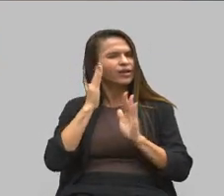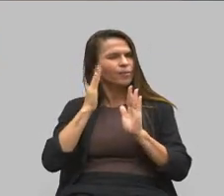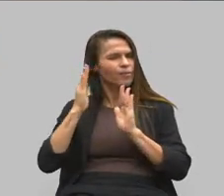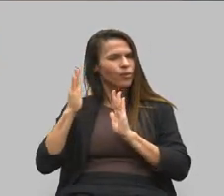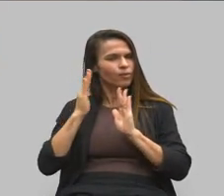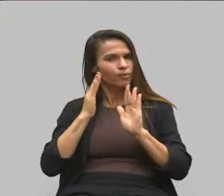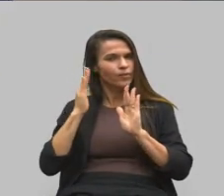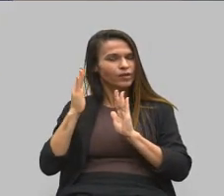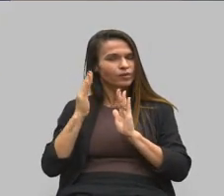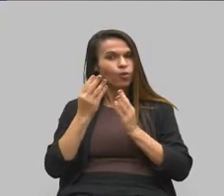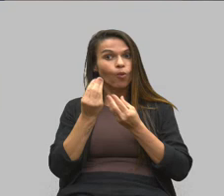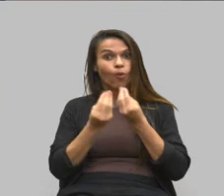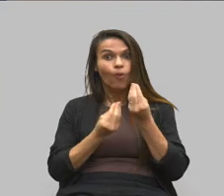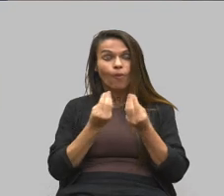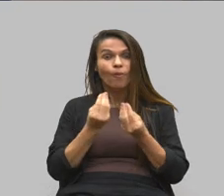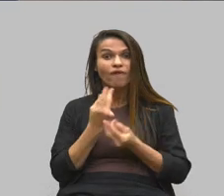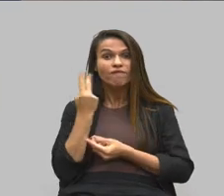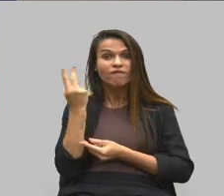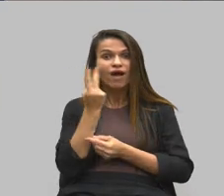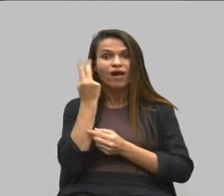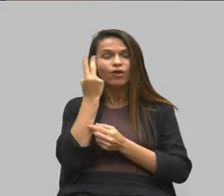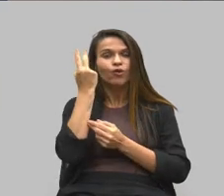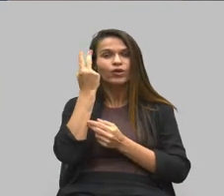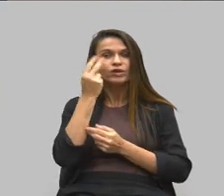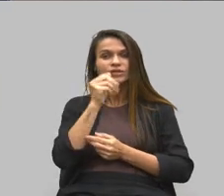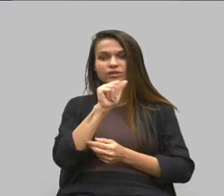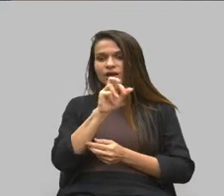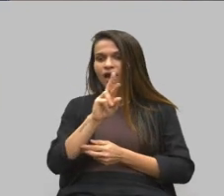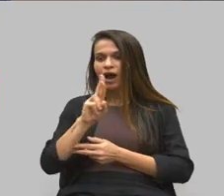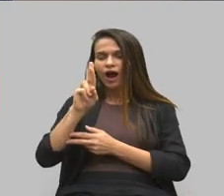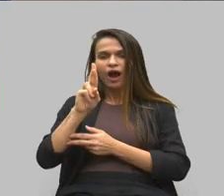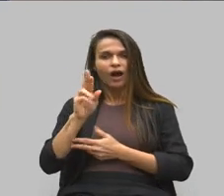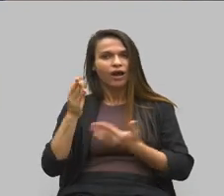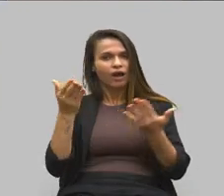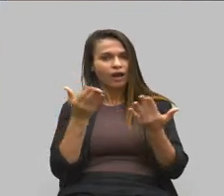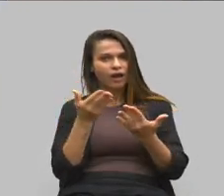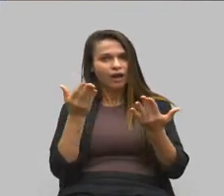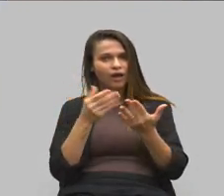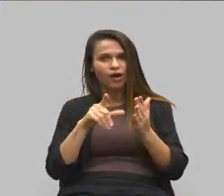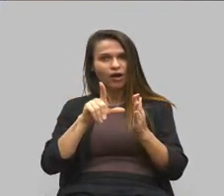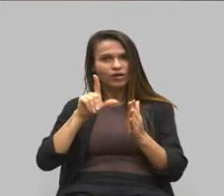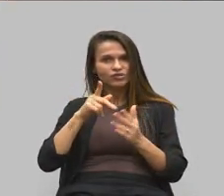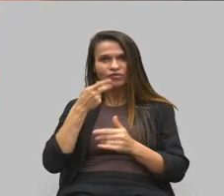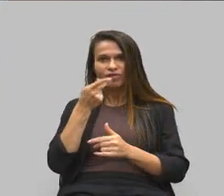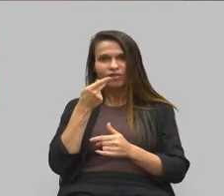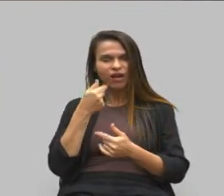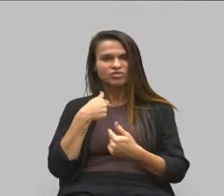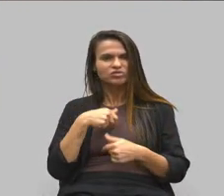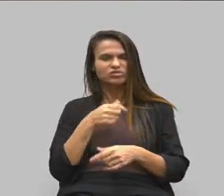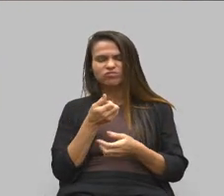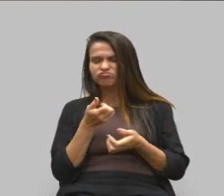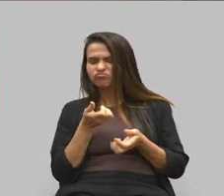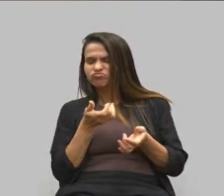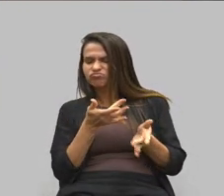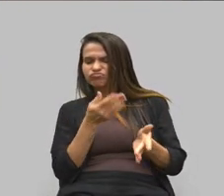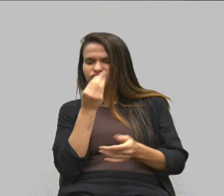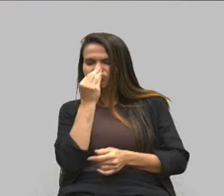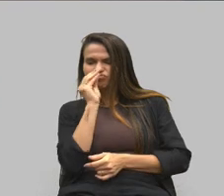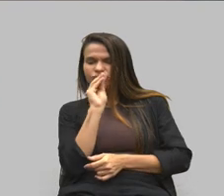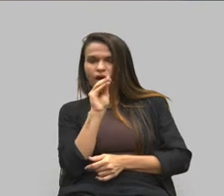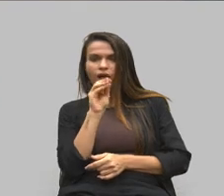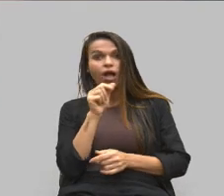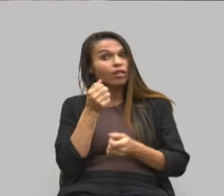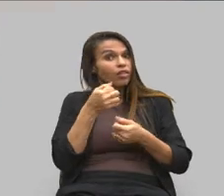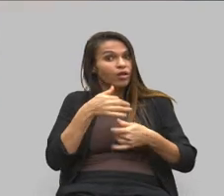Como é precioso esse ar que agora até então antes de eu falar a gente não tava nem aí para ele é muito natural